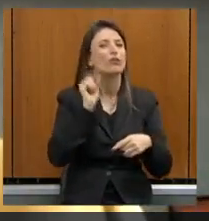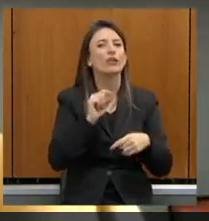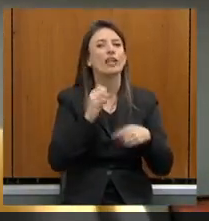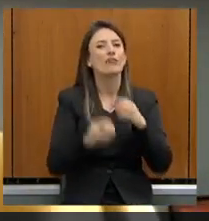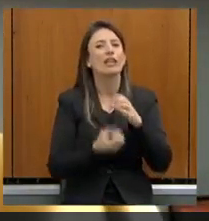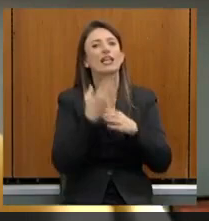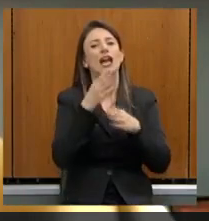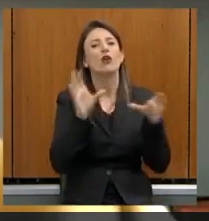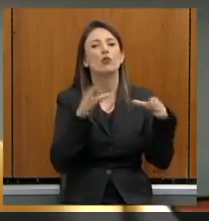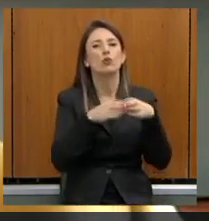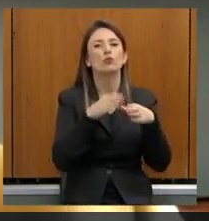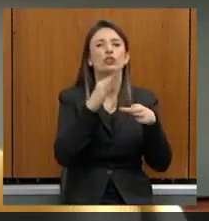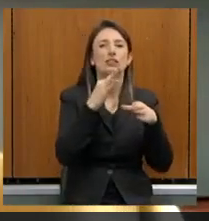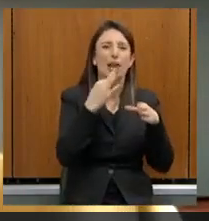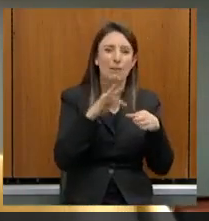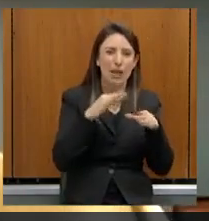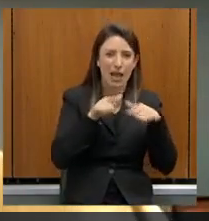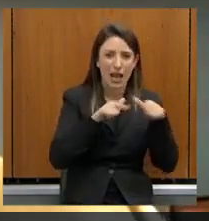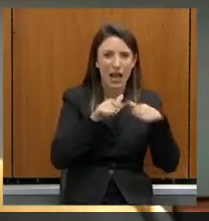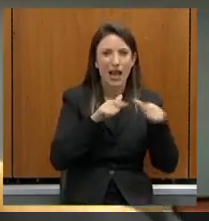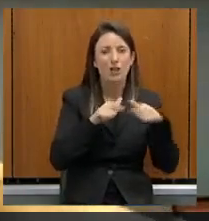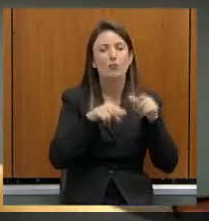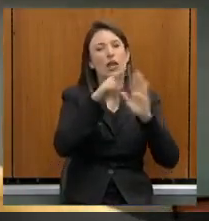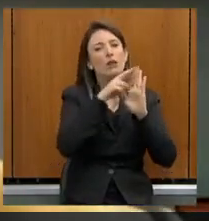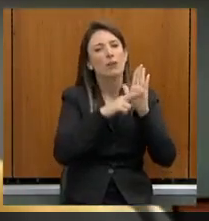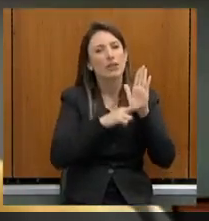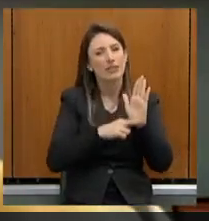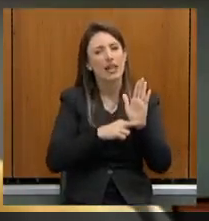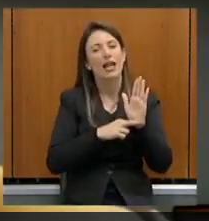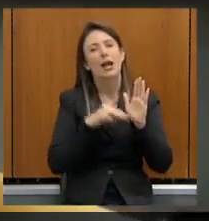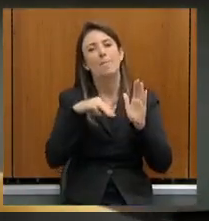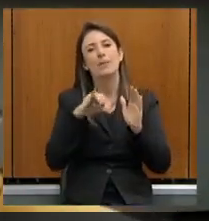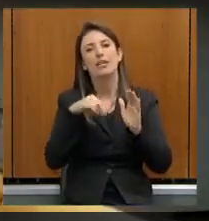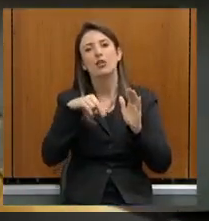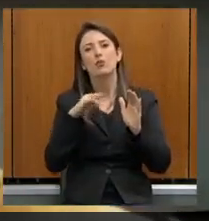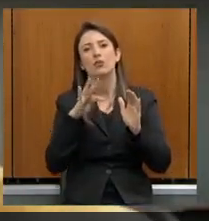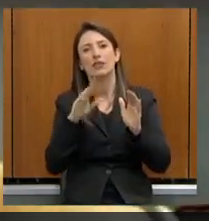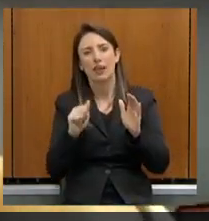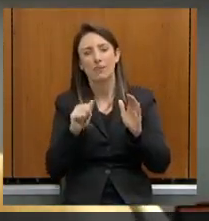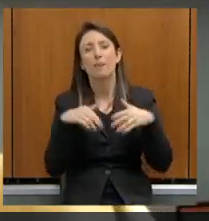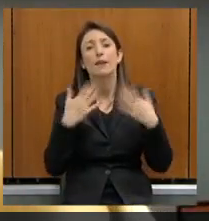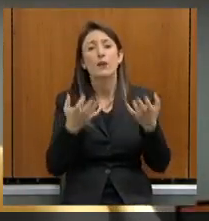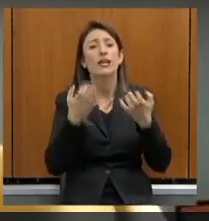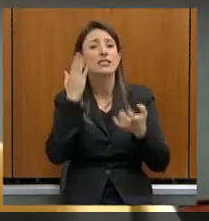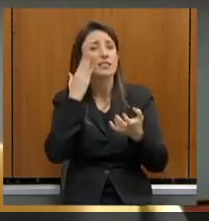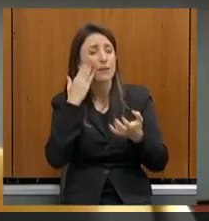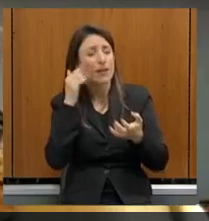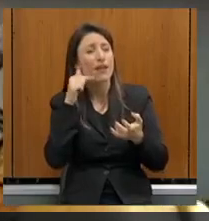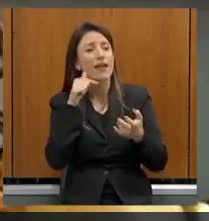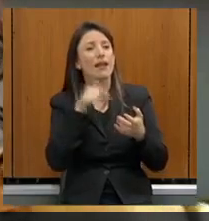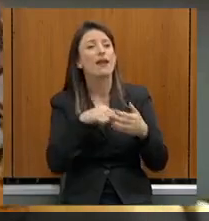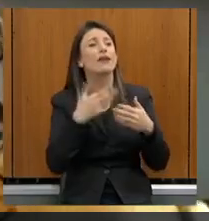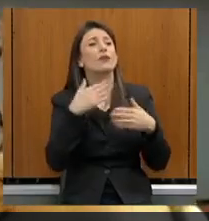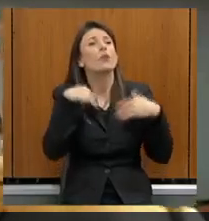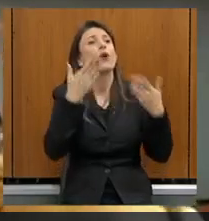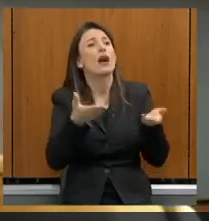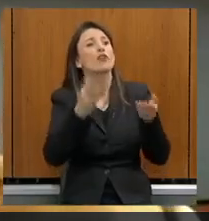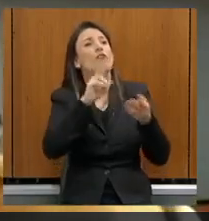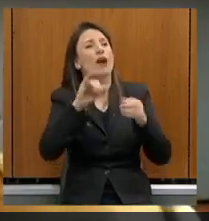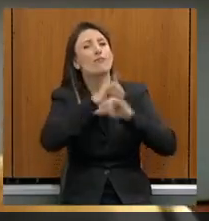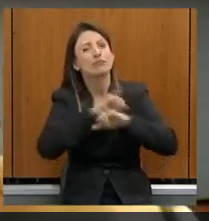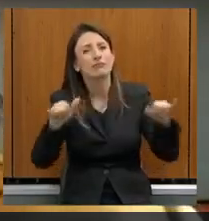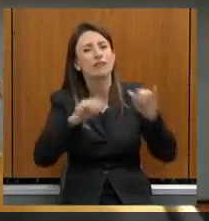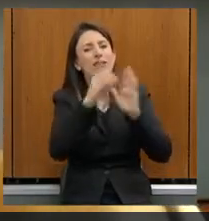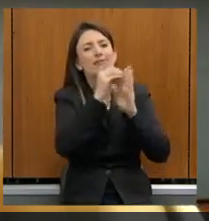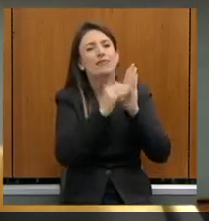minuta do referido decreto estadual. Então, eu pergunto, secretário, qual que é a previsão da publicação do decreto estadual de criação do programa